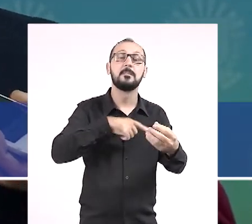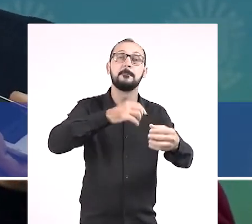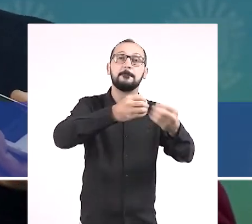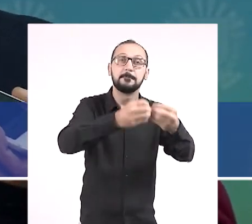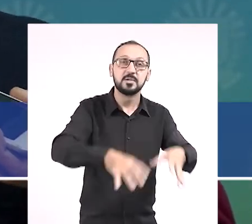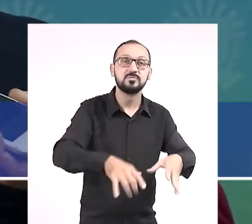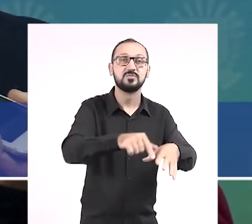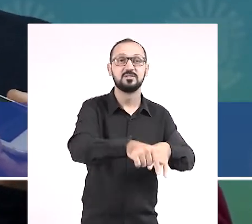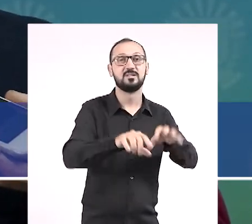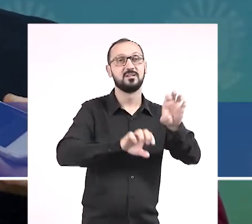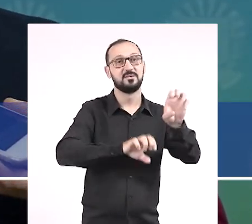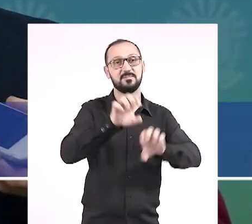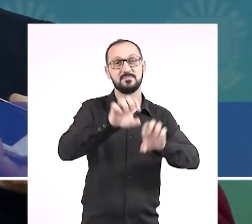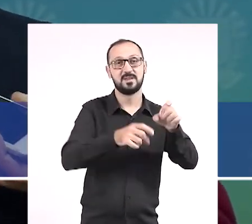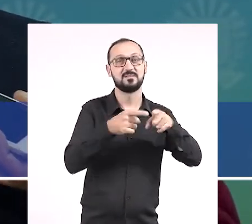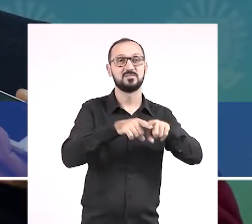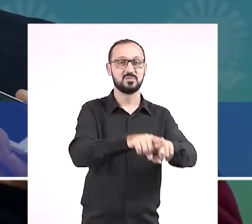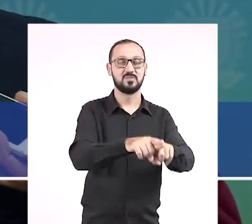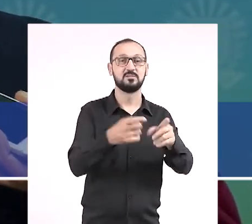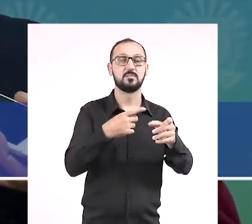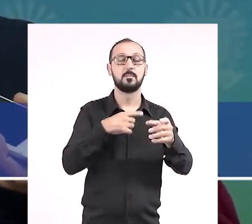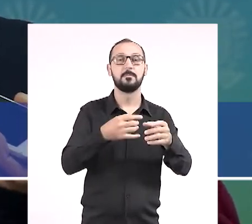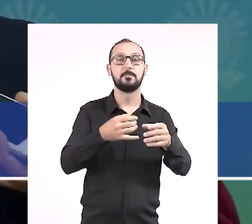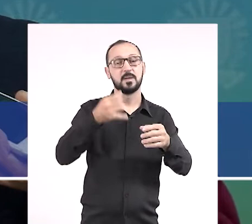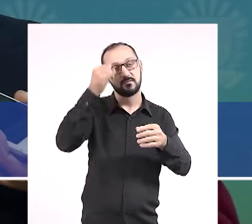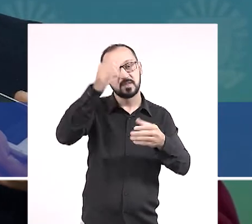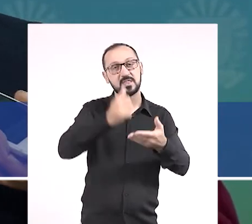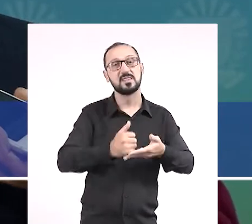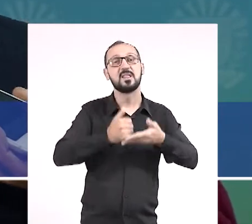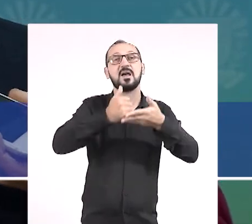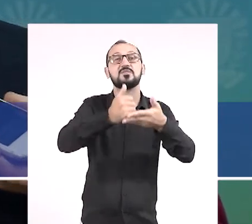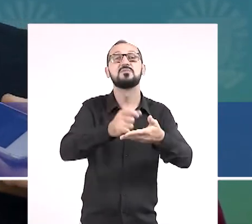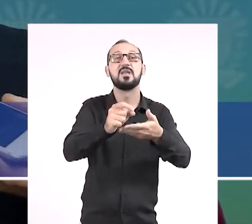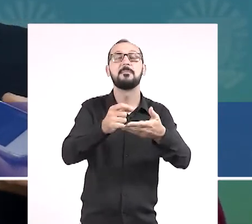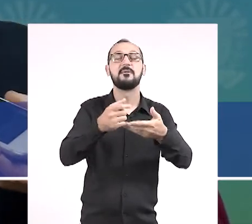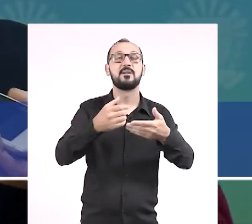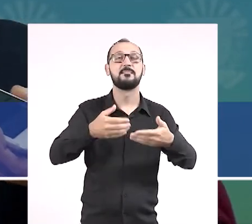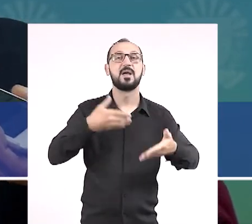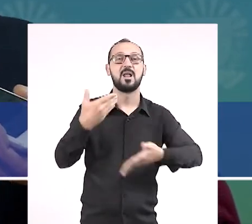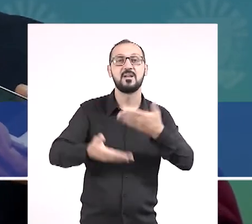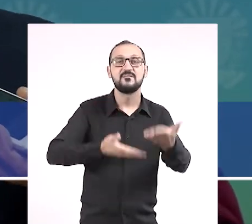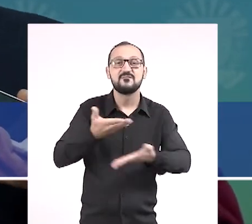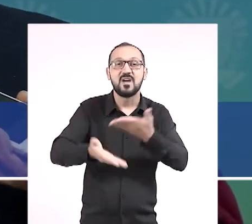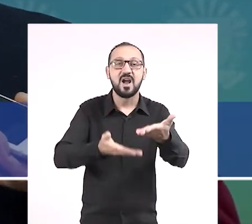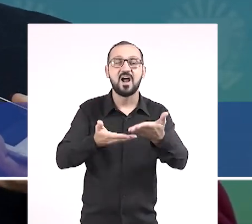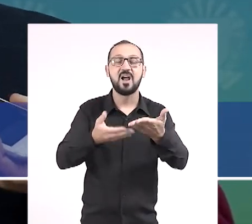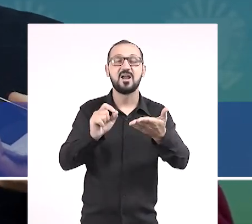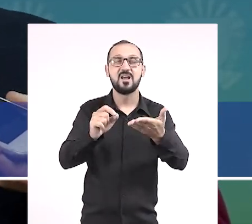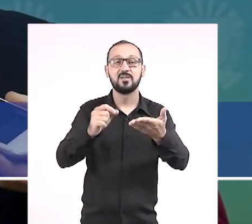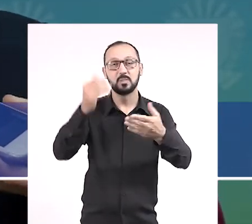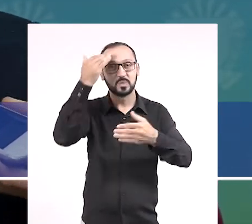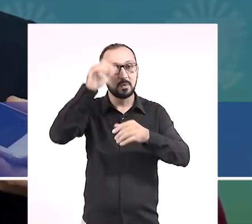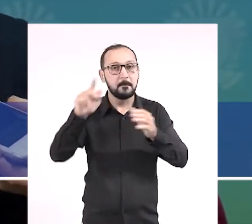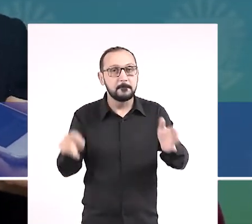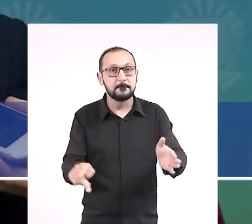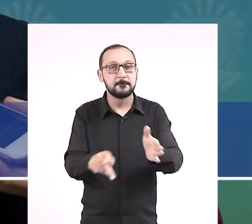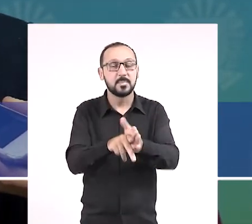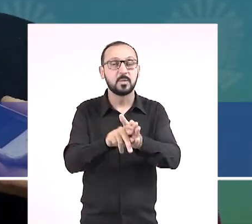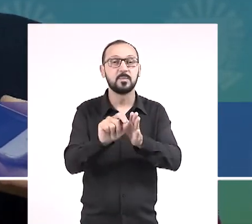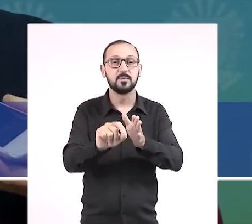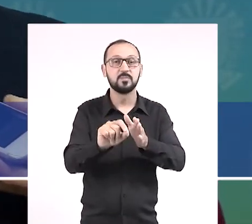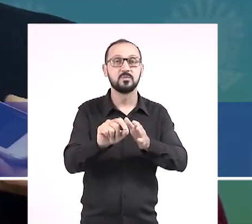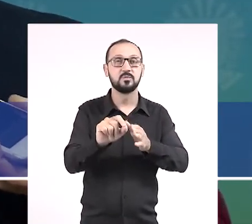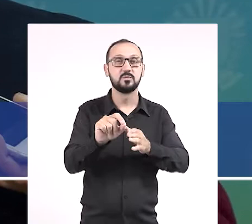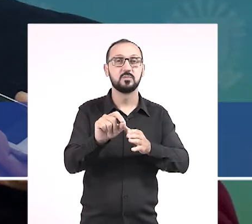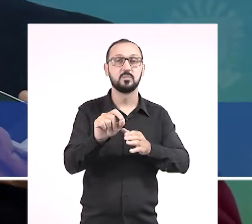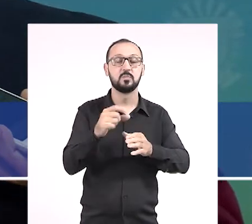imbróglio burocrático e acaba atrapalhando os demais sócios. Então, visando desburocratizar e acompanhando até mesmo o entendimento